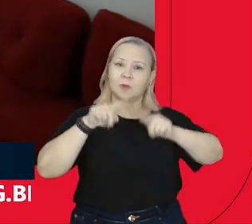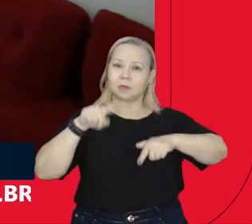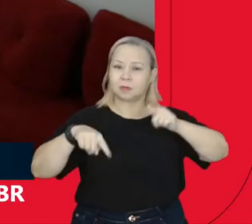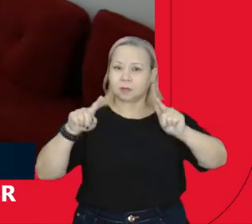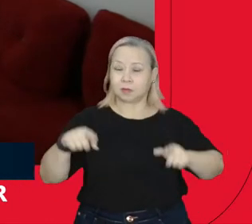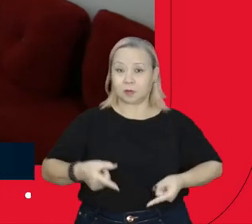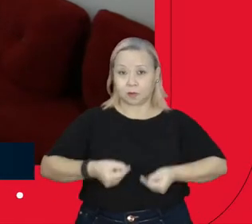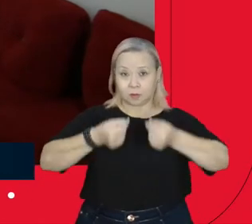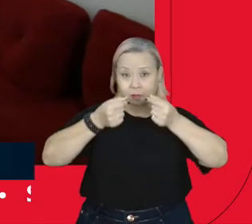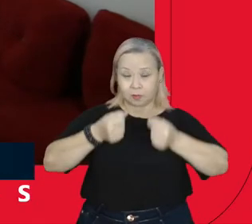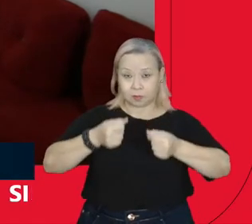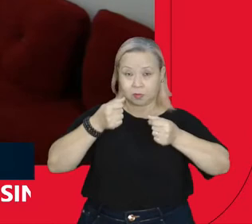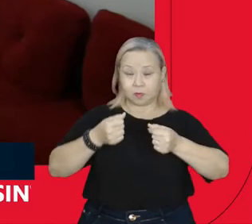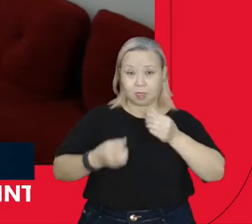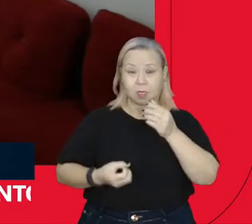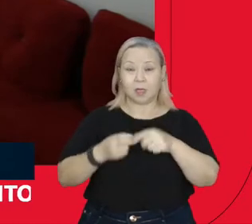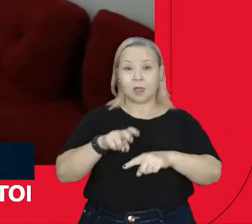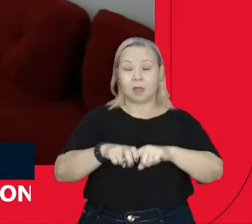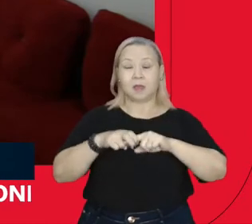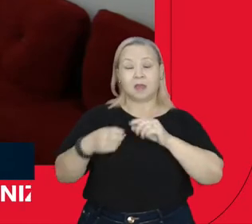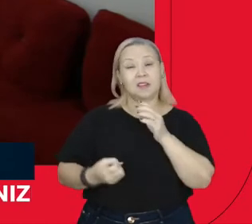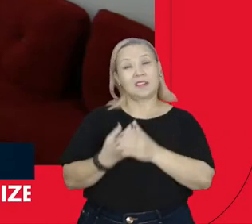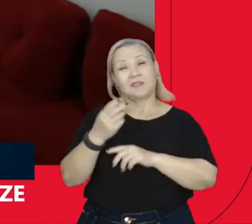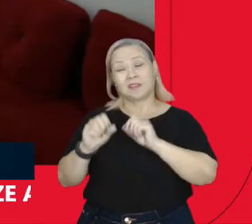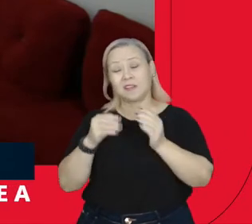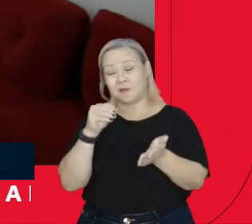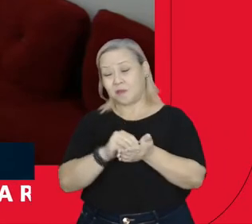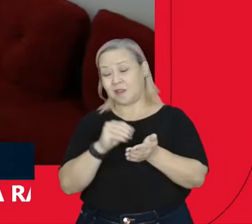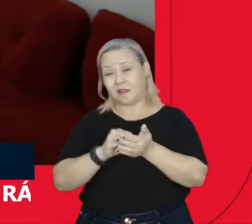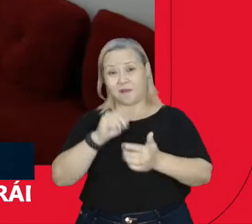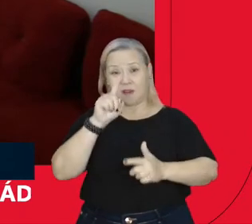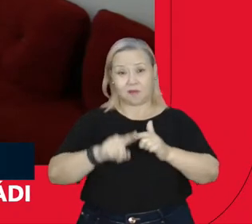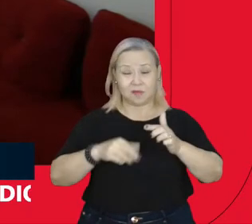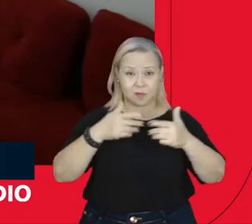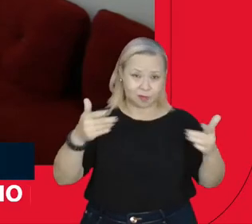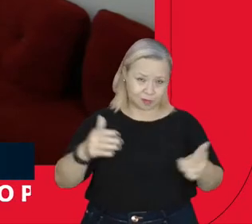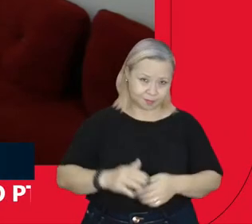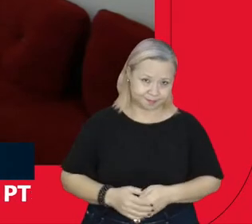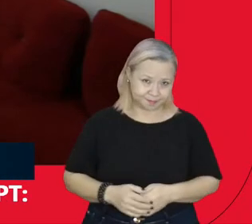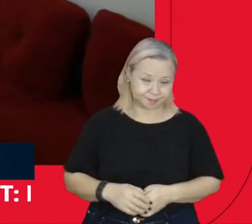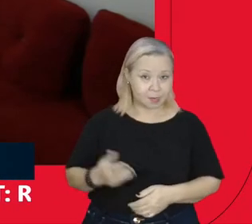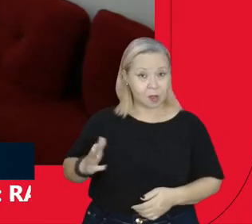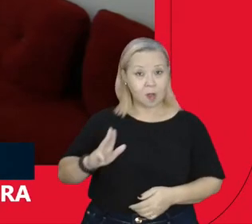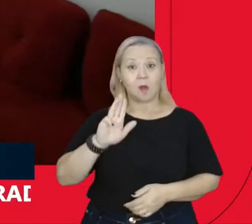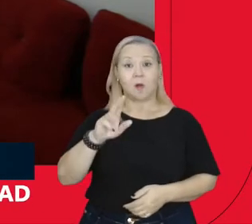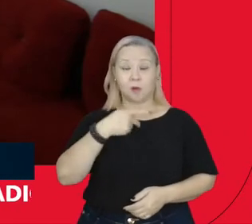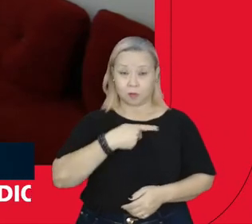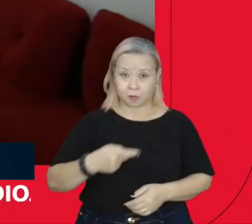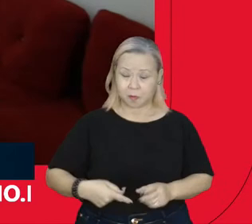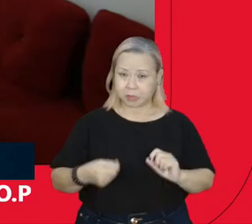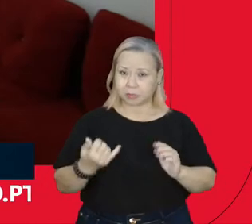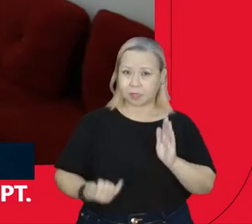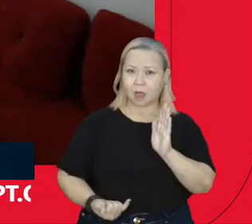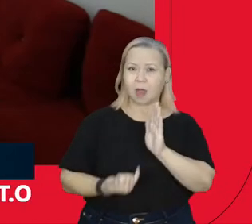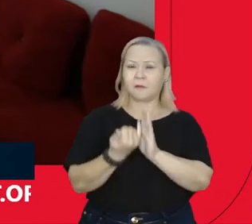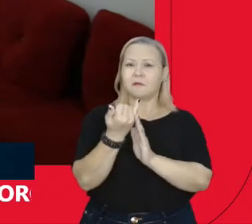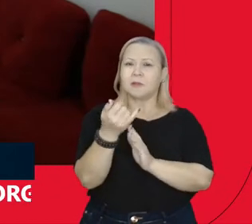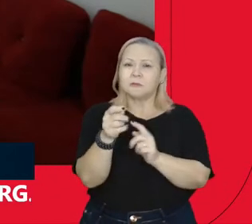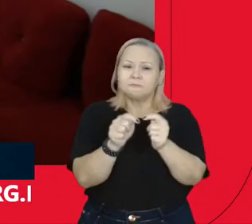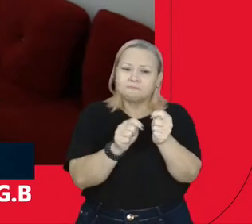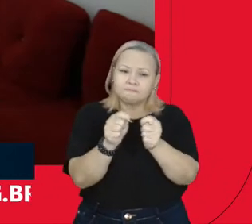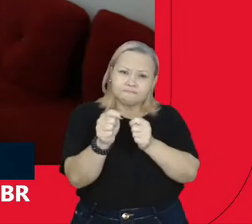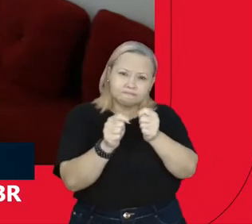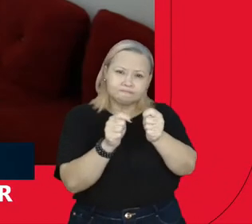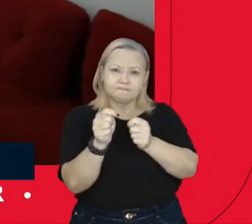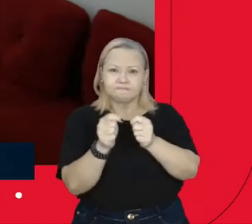preços causadas pela falta de algum produto, né? Era assim quando Lula foi presidente e a inflação estava sempre ali